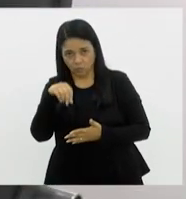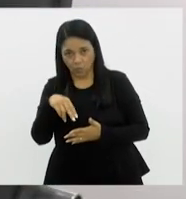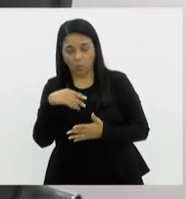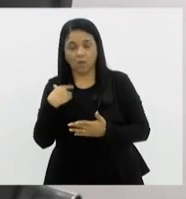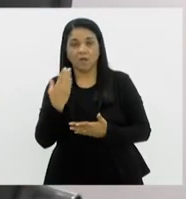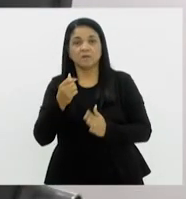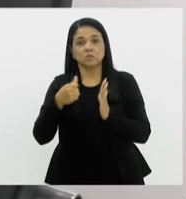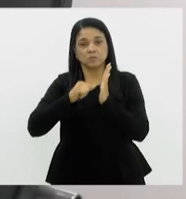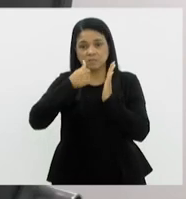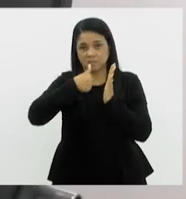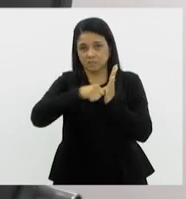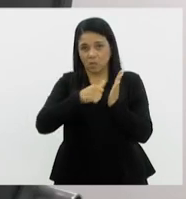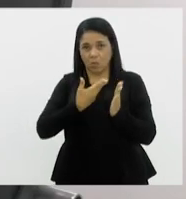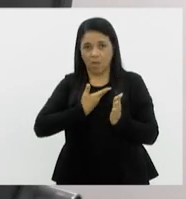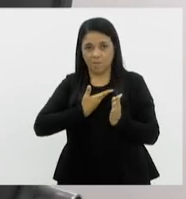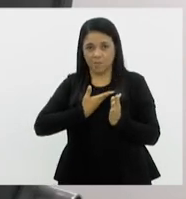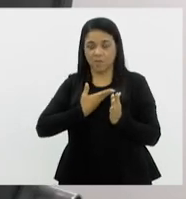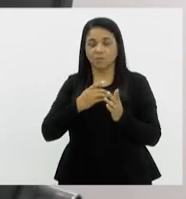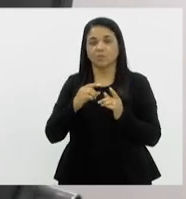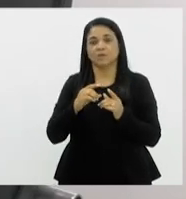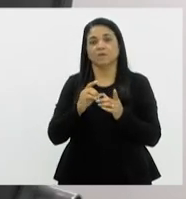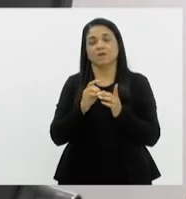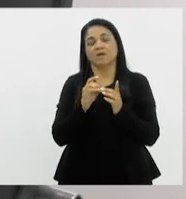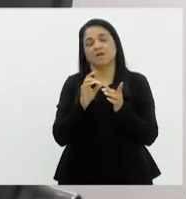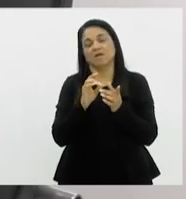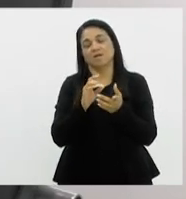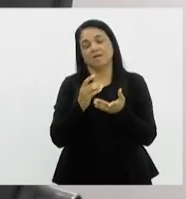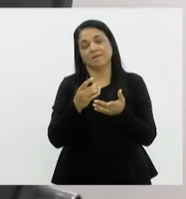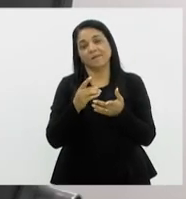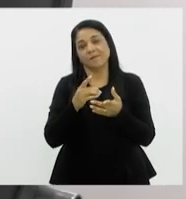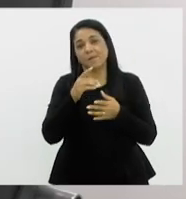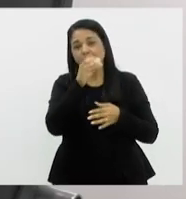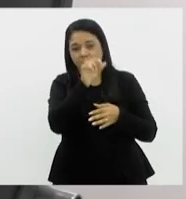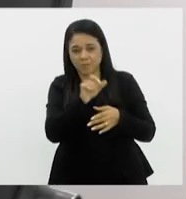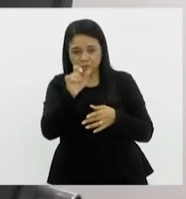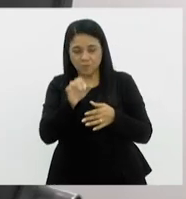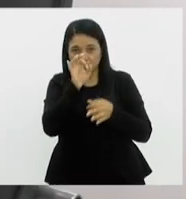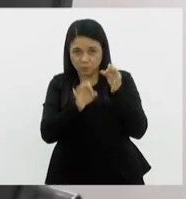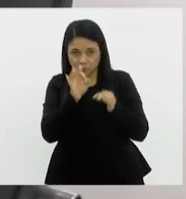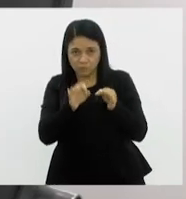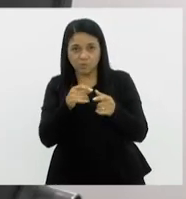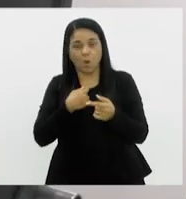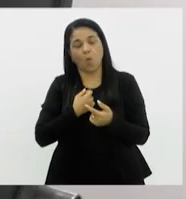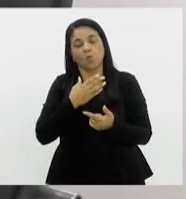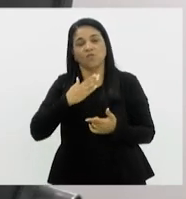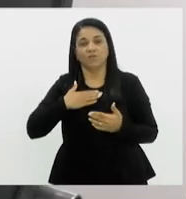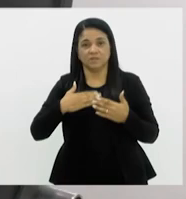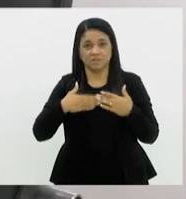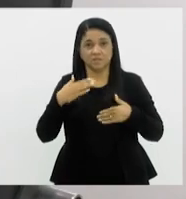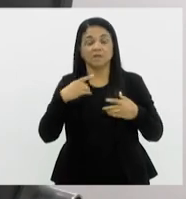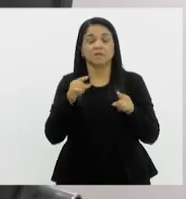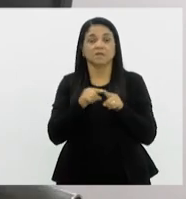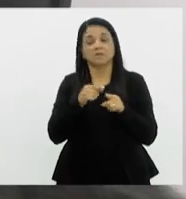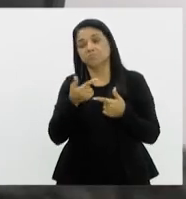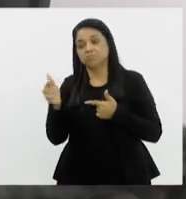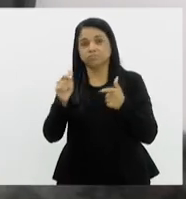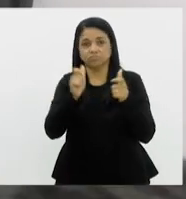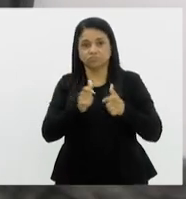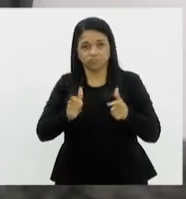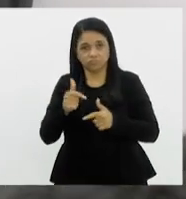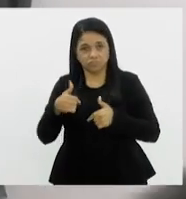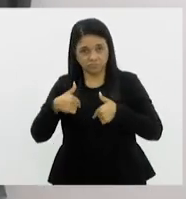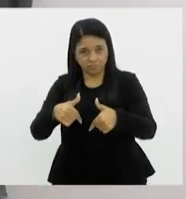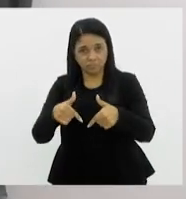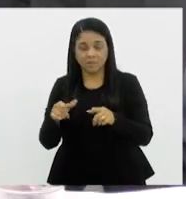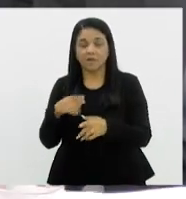liberdade econômica e desburocratização para pessoas jurídicas ou físicas que atuam no Estado do Rio de Janeiro e dá outras providências. Para aparecer, deputado